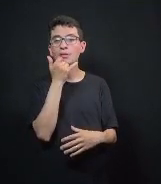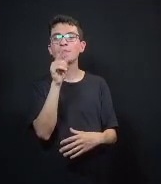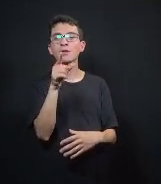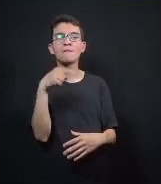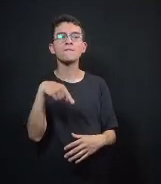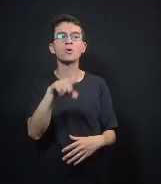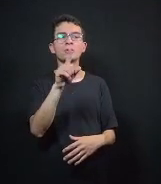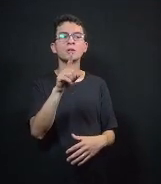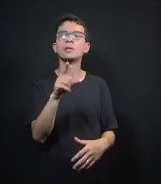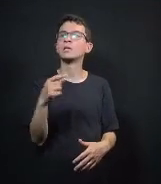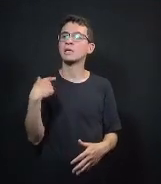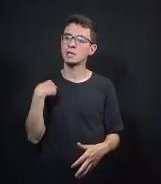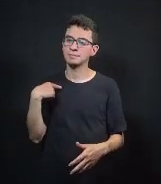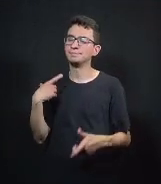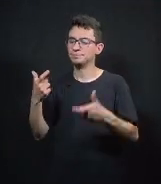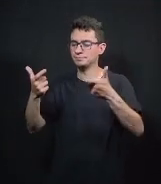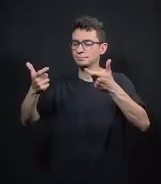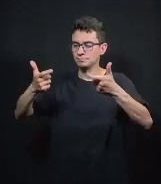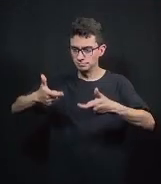um bairro